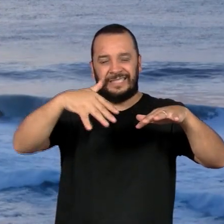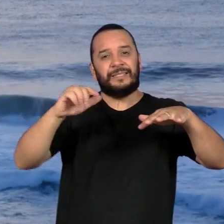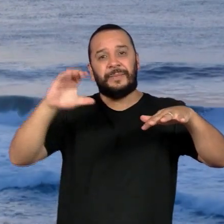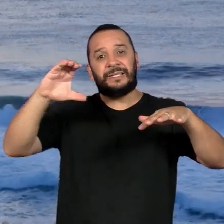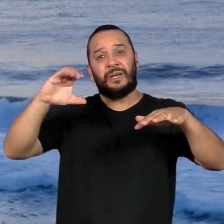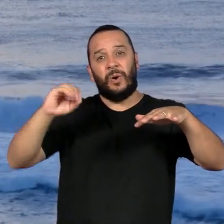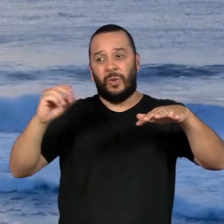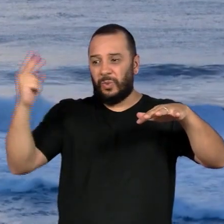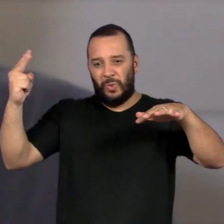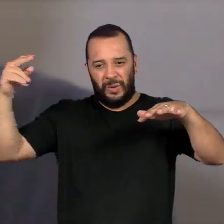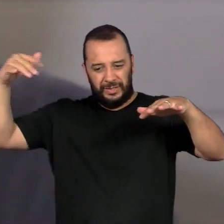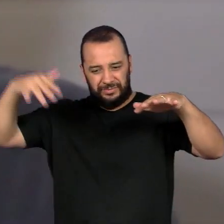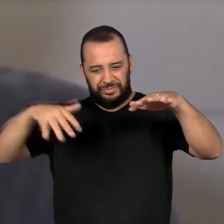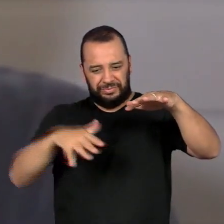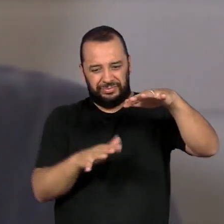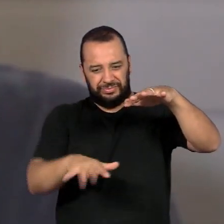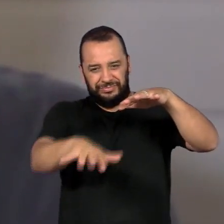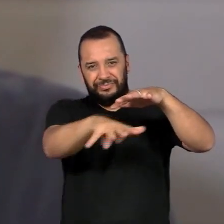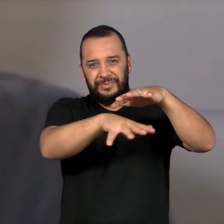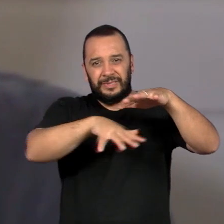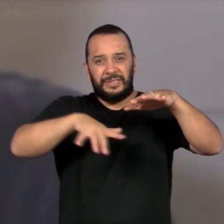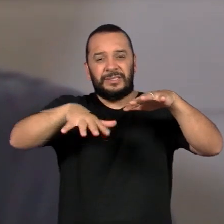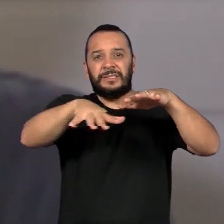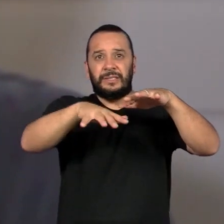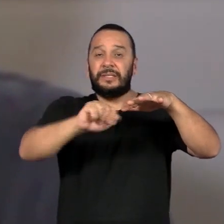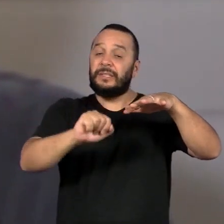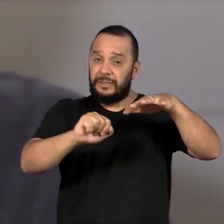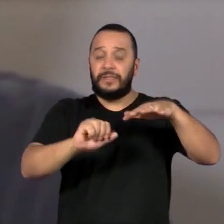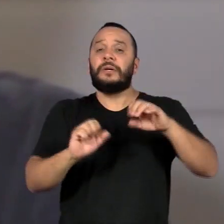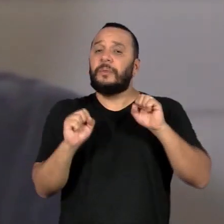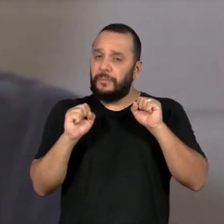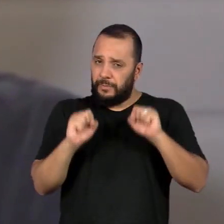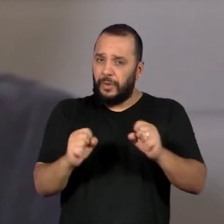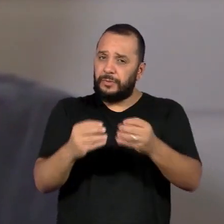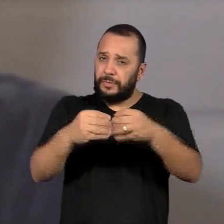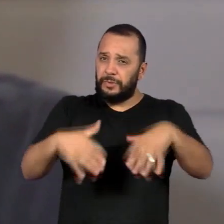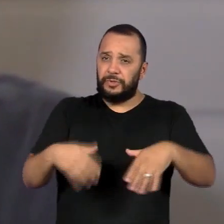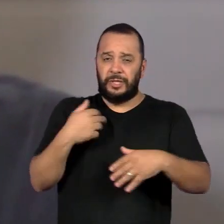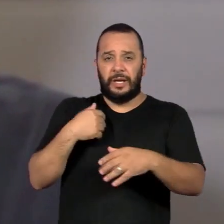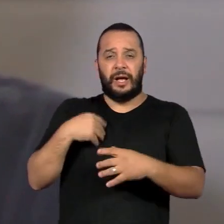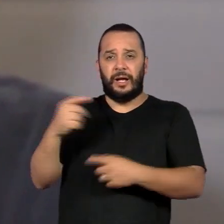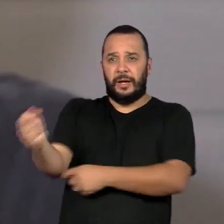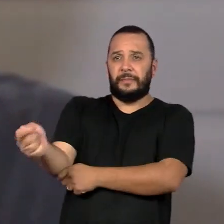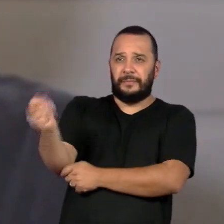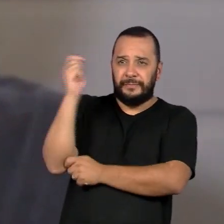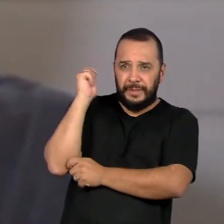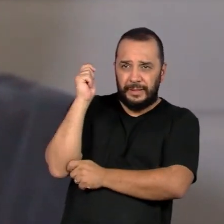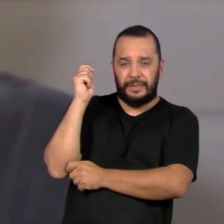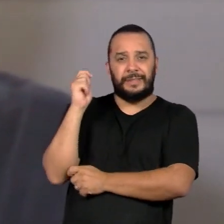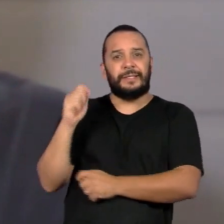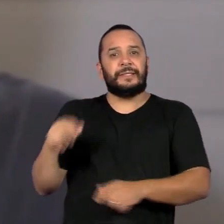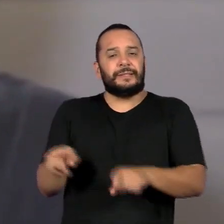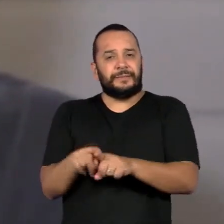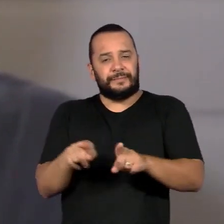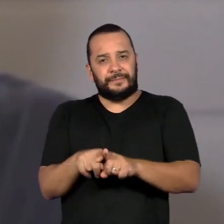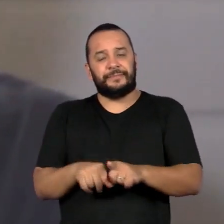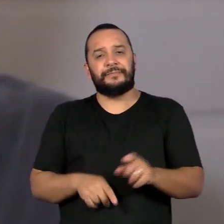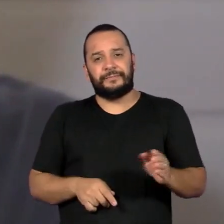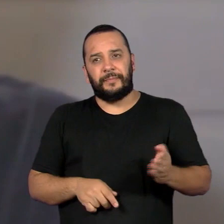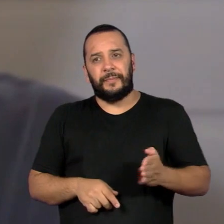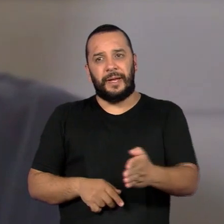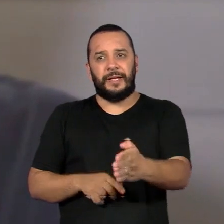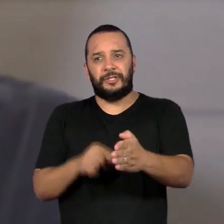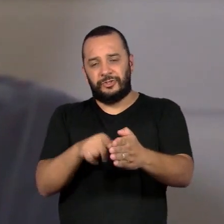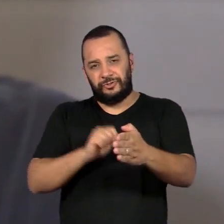sérios problemas. Podendo impactar, inclusive, a produtividade pesqueira, por exemplo, interferindo nos peixes, nos estoques de